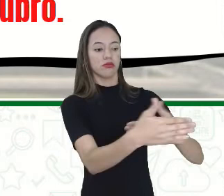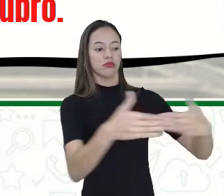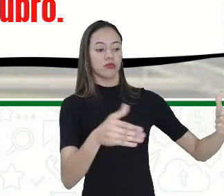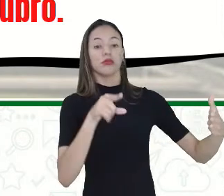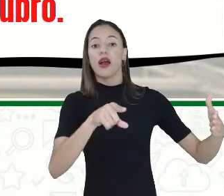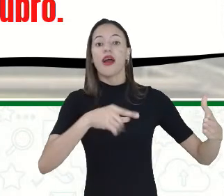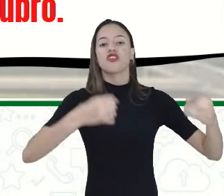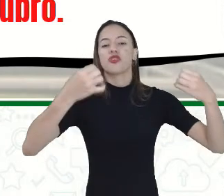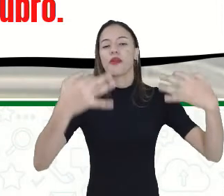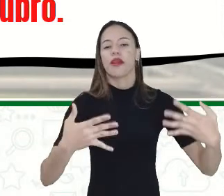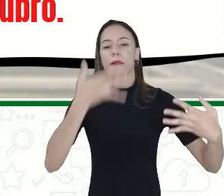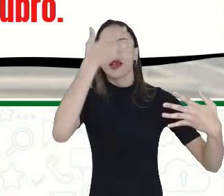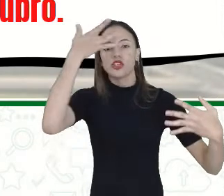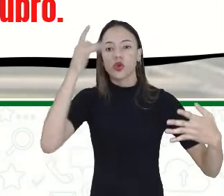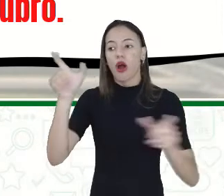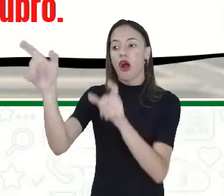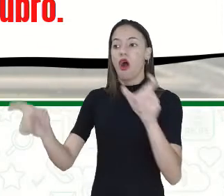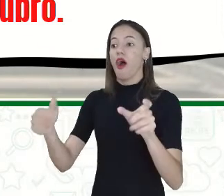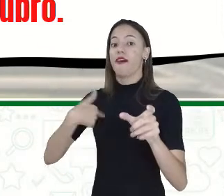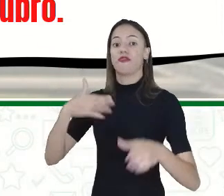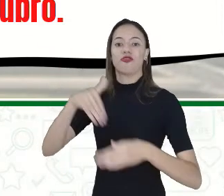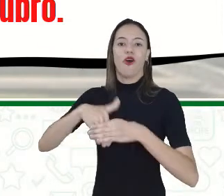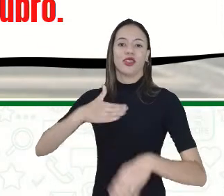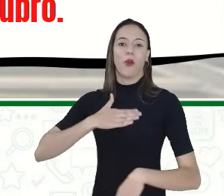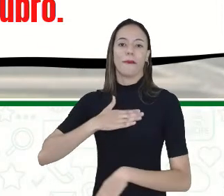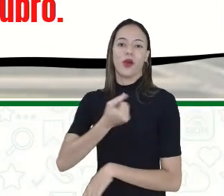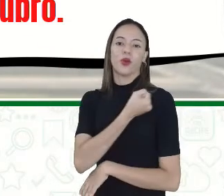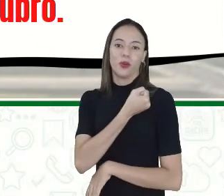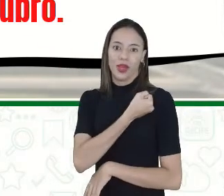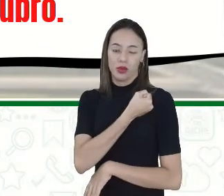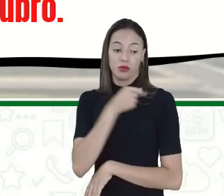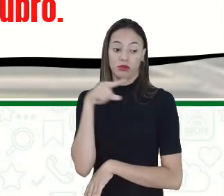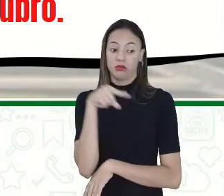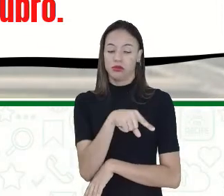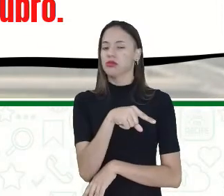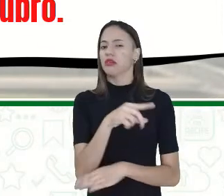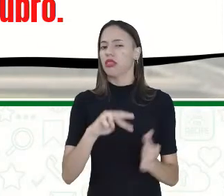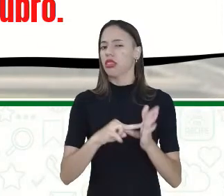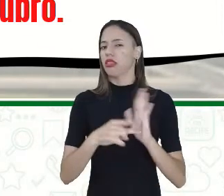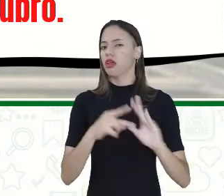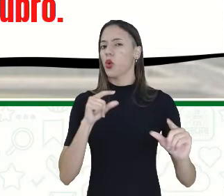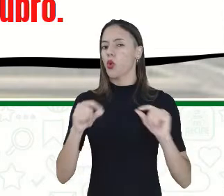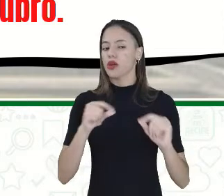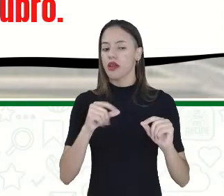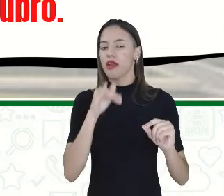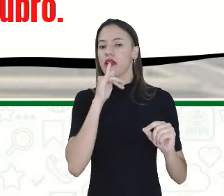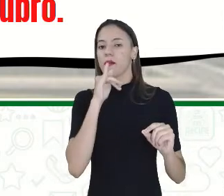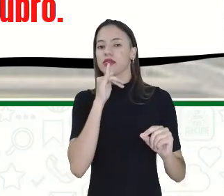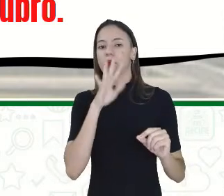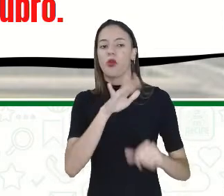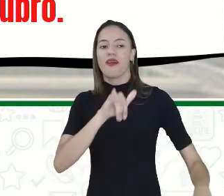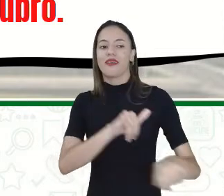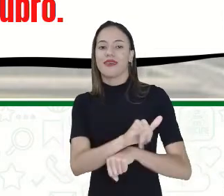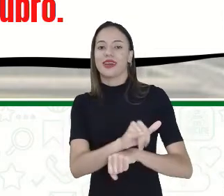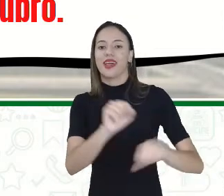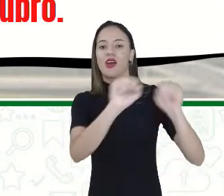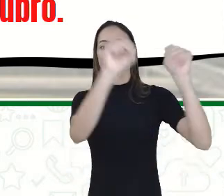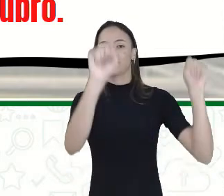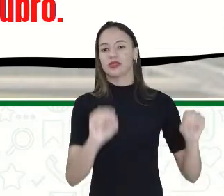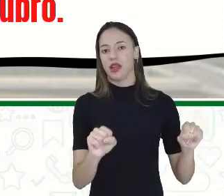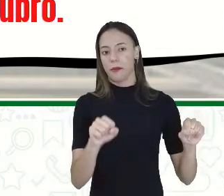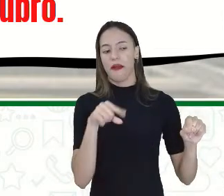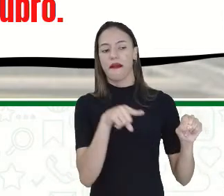ali no número dele. Então, isso era uma forma, né, de burlar o sistema, né,